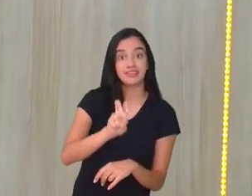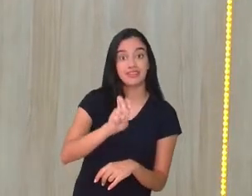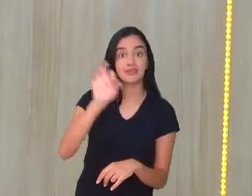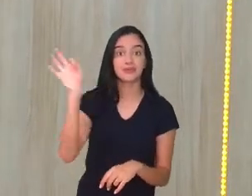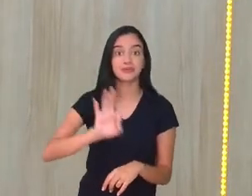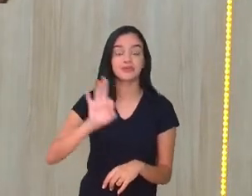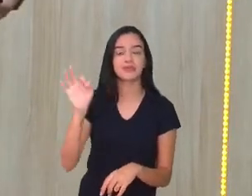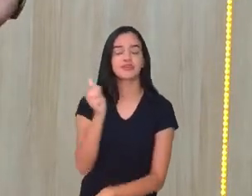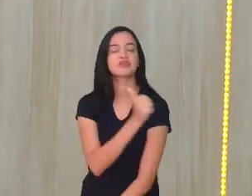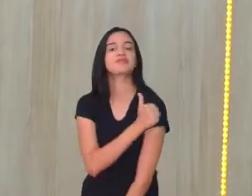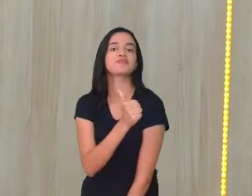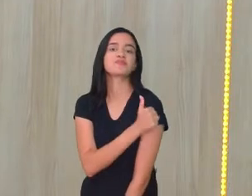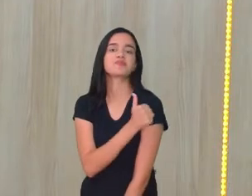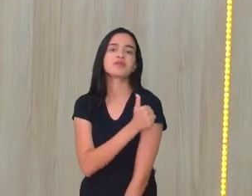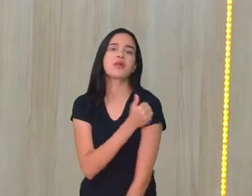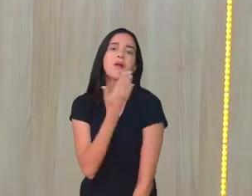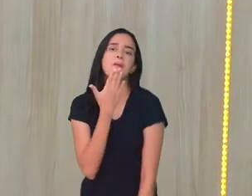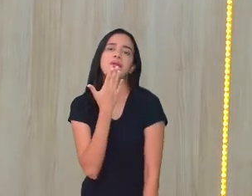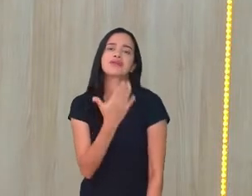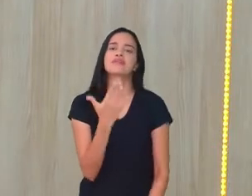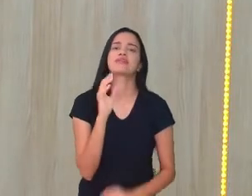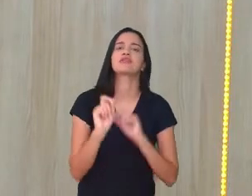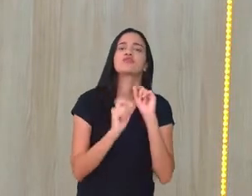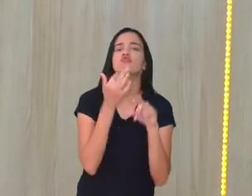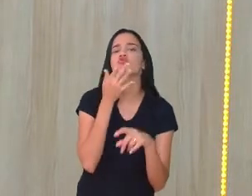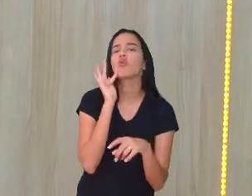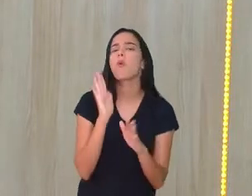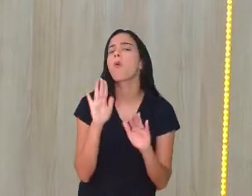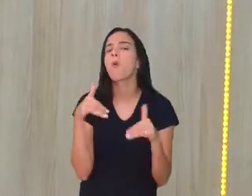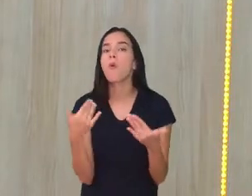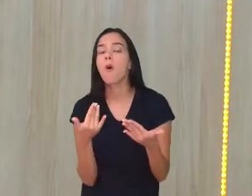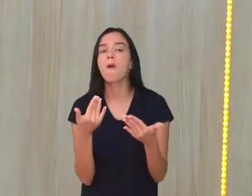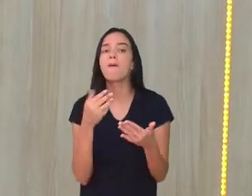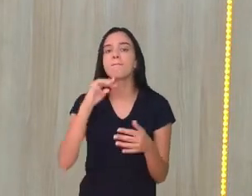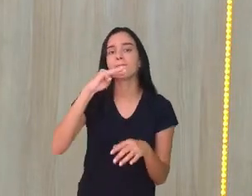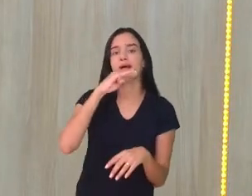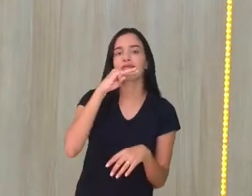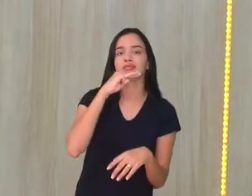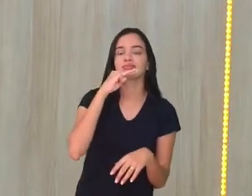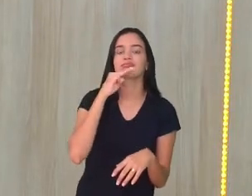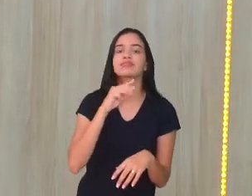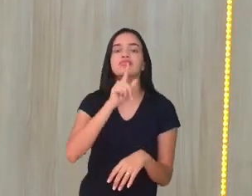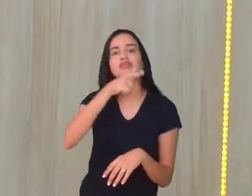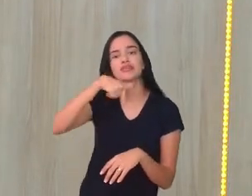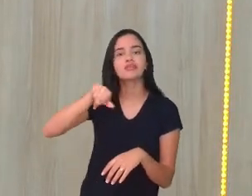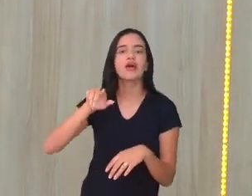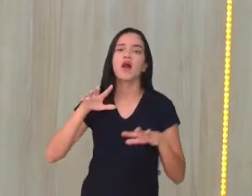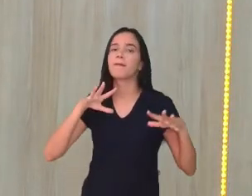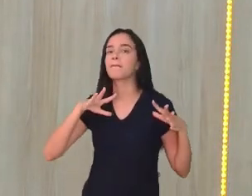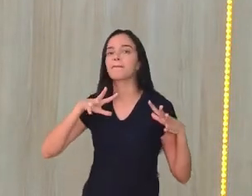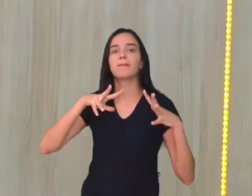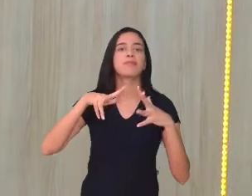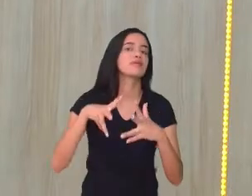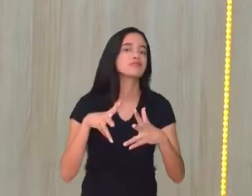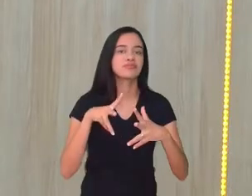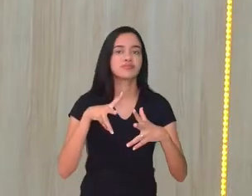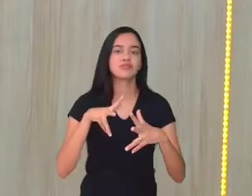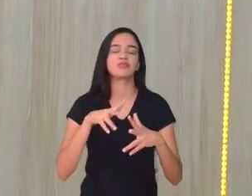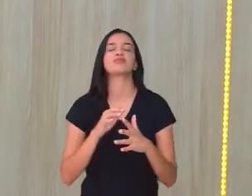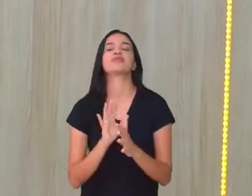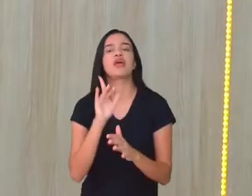35% dos alunos preferem qual fruta? Manga. E aí você faz isso para todas as